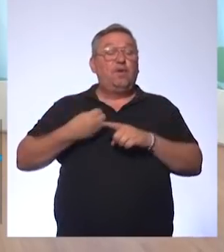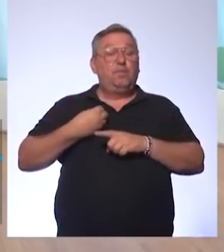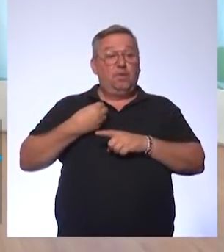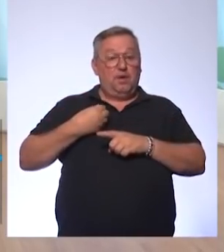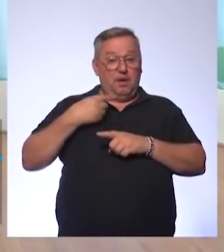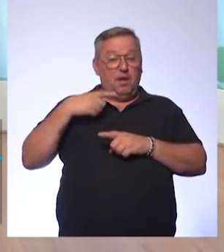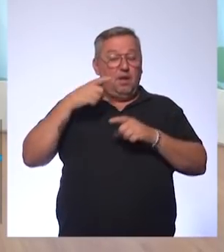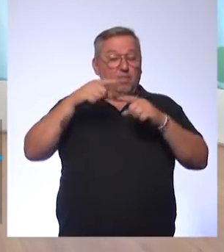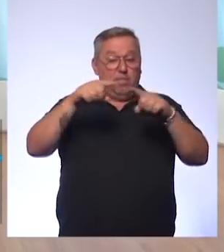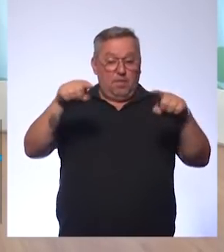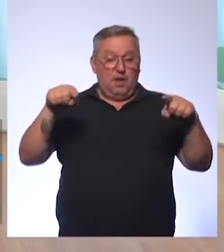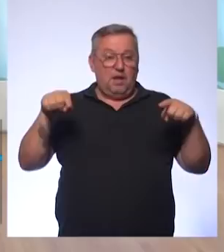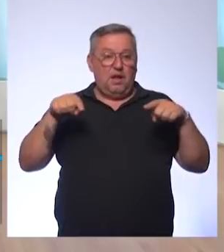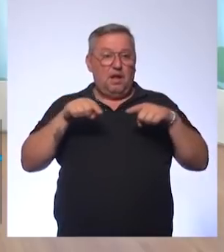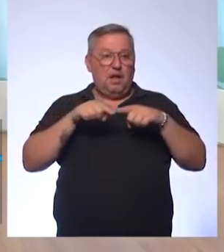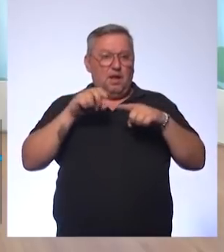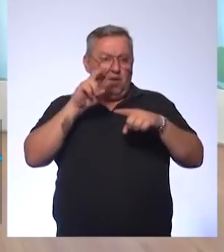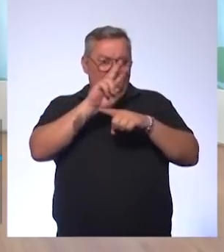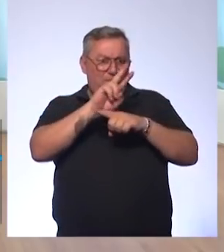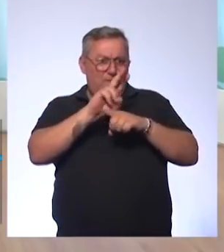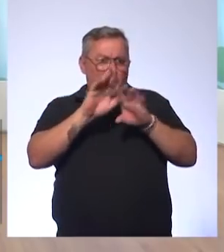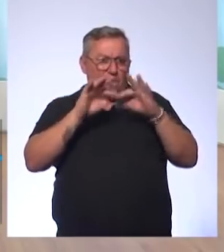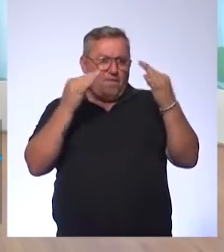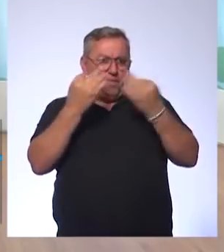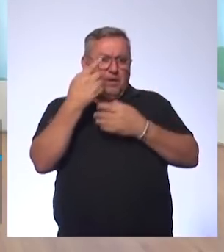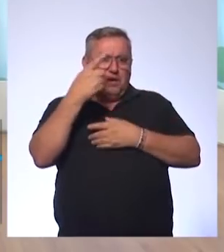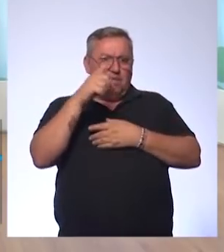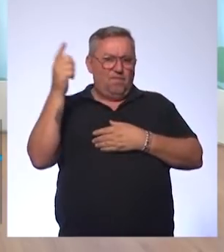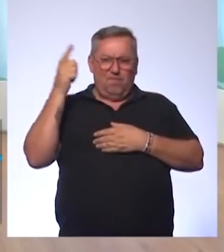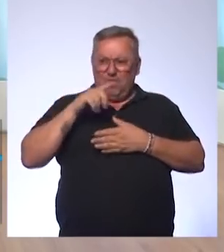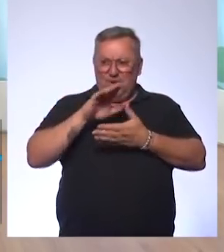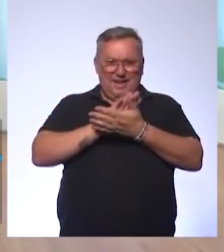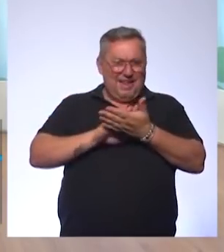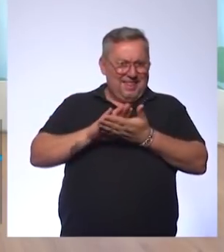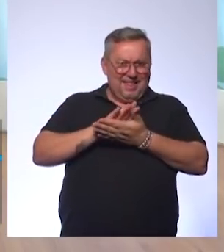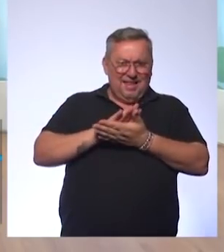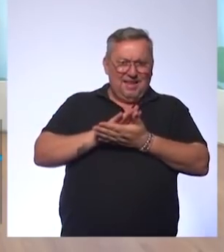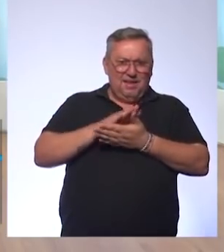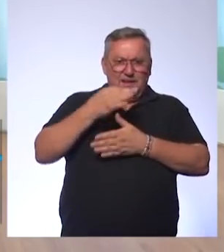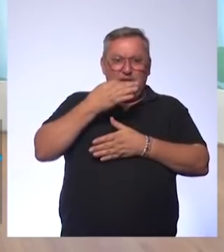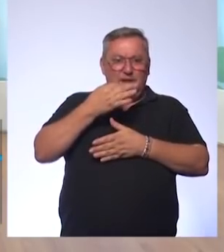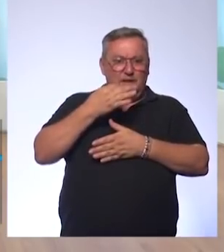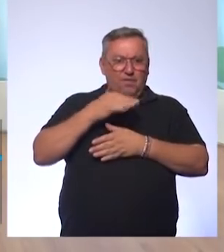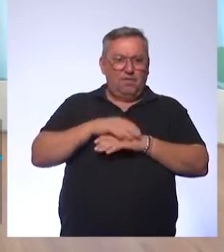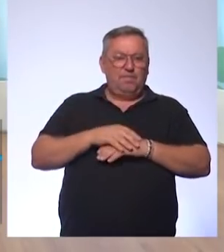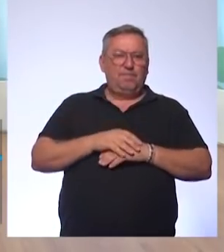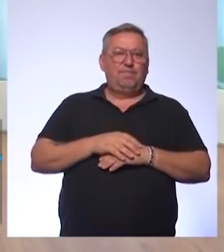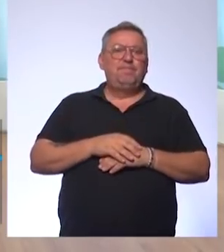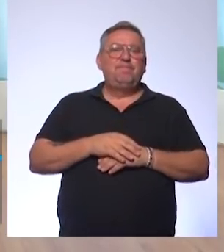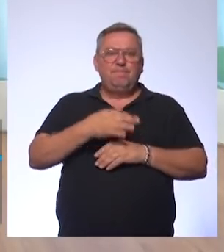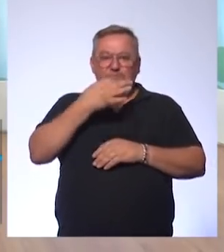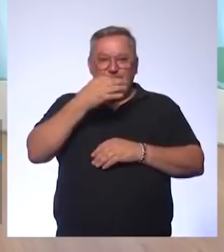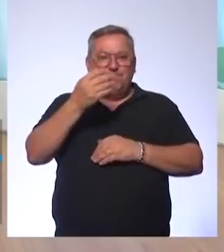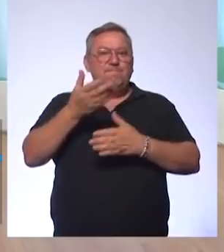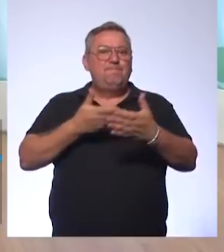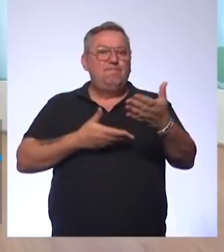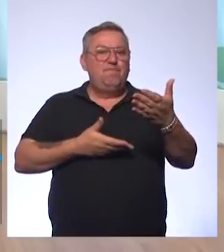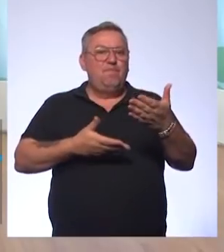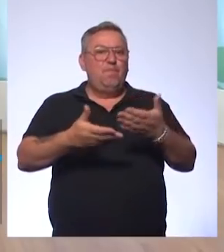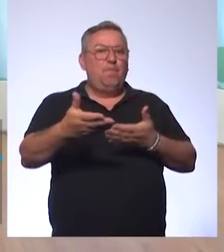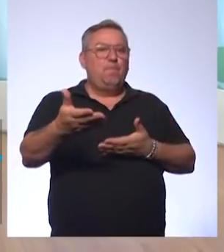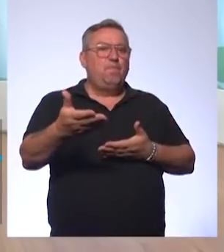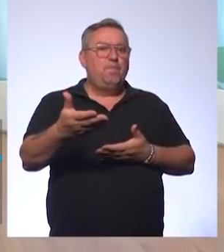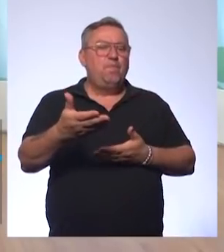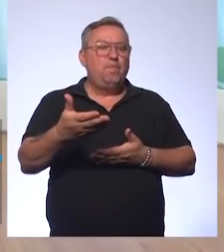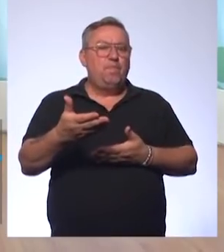minhas terras. Eu vou proteger a família dela e eu não vou ganhar nada? O que você acha? Acho que você tem que ter alguma coisa em troca, né? O que